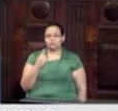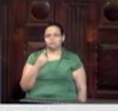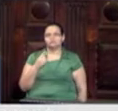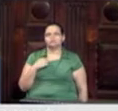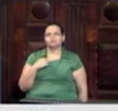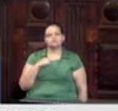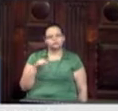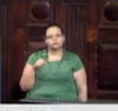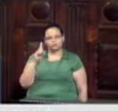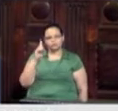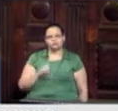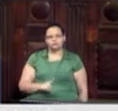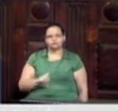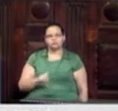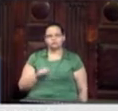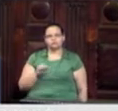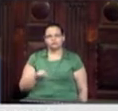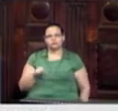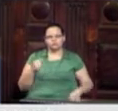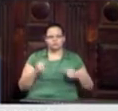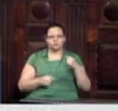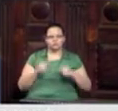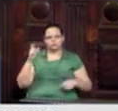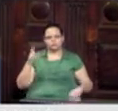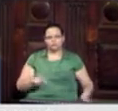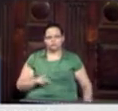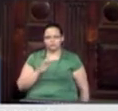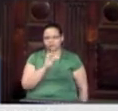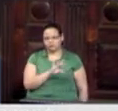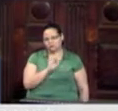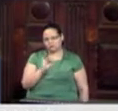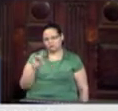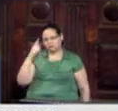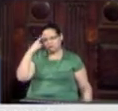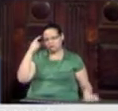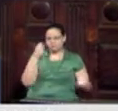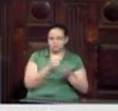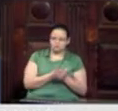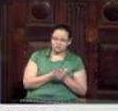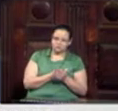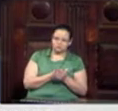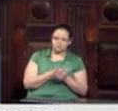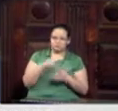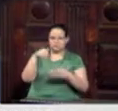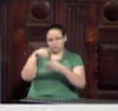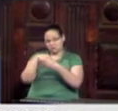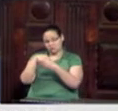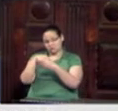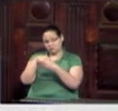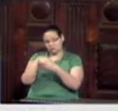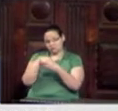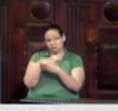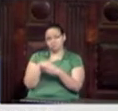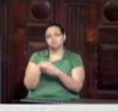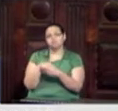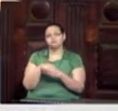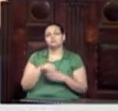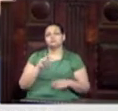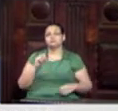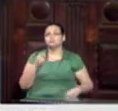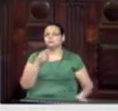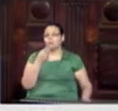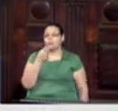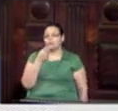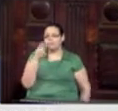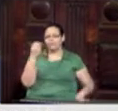sagrado de um parlamentar, a decisão do voto e o uso da